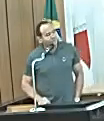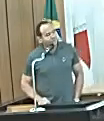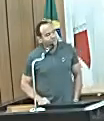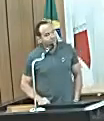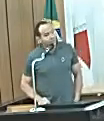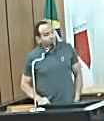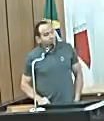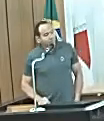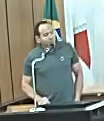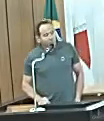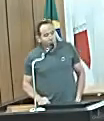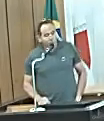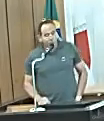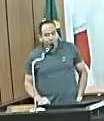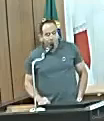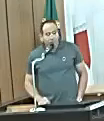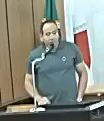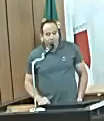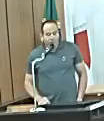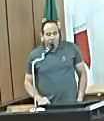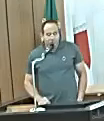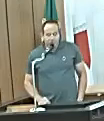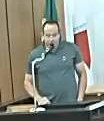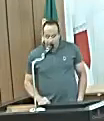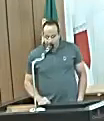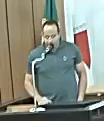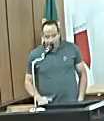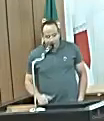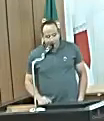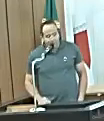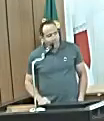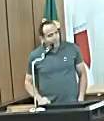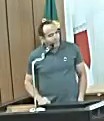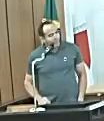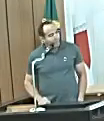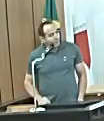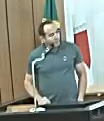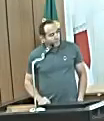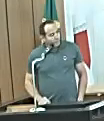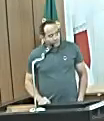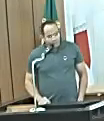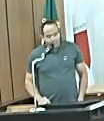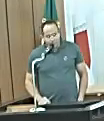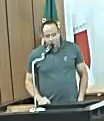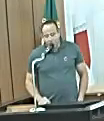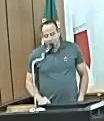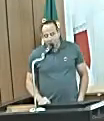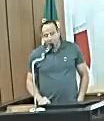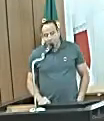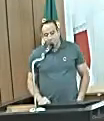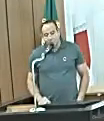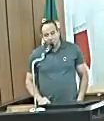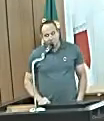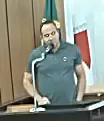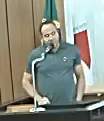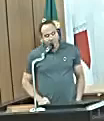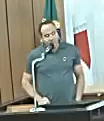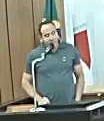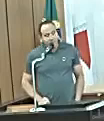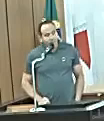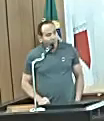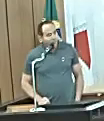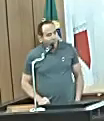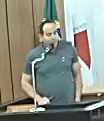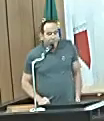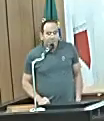mandava fazer ou seja hoje pra você requerer promoção por escolaridade adicional você tem